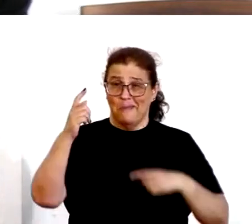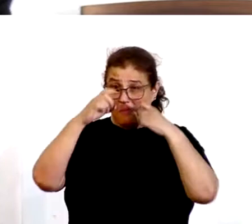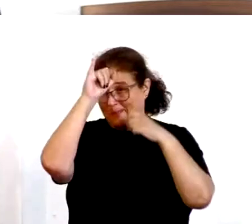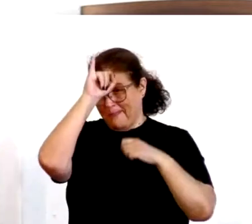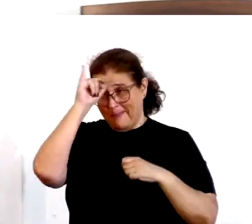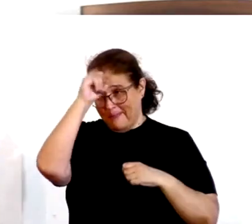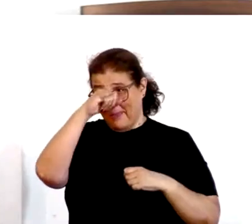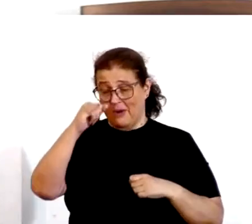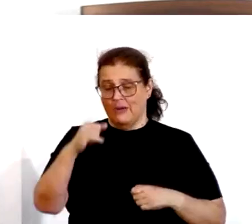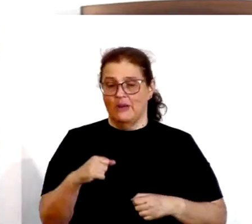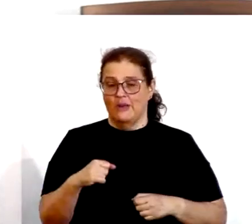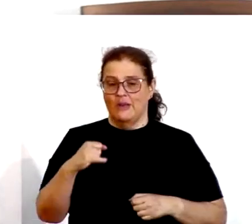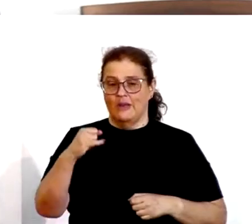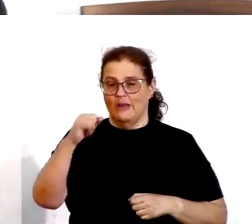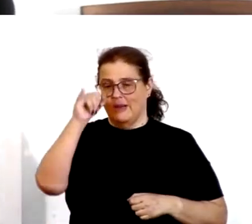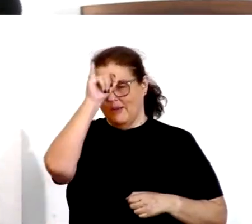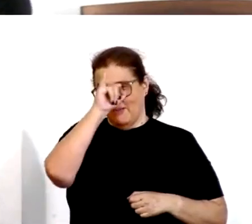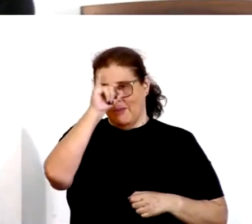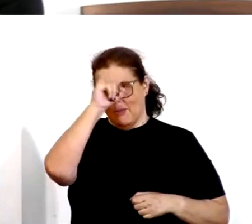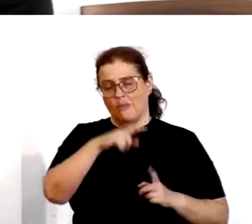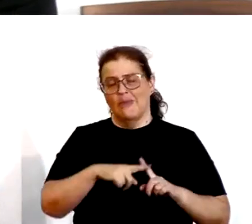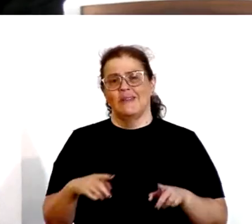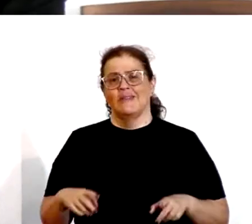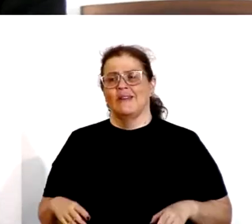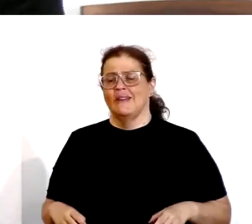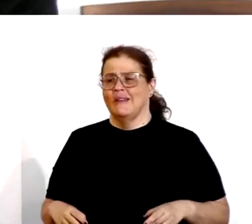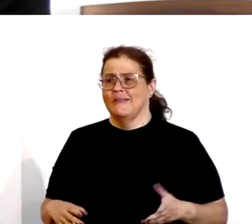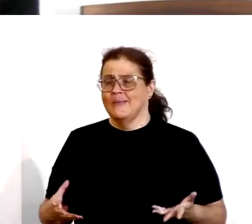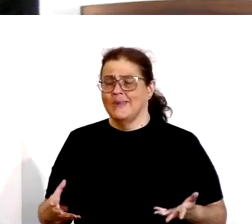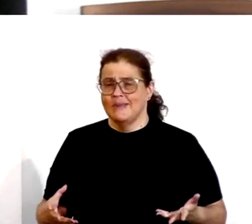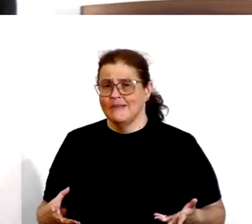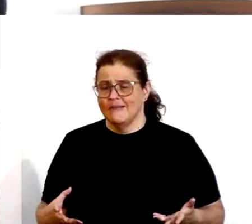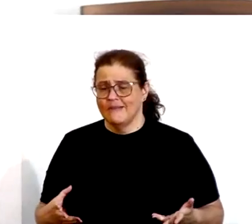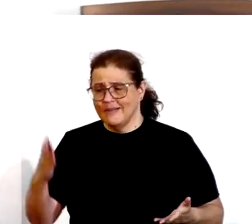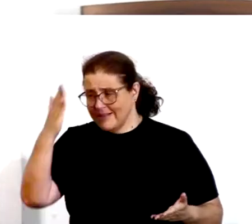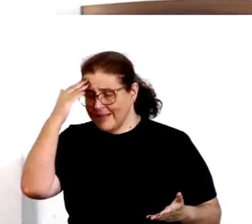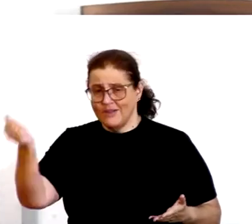que modo? Remindo o tempo, porque os dias são maus.